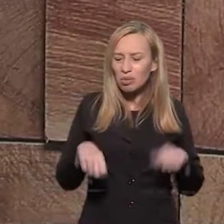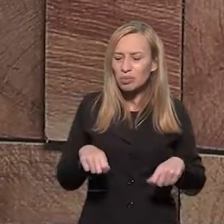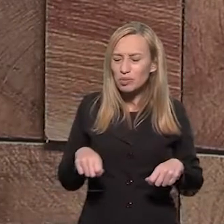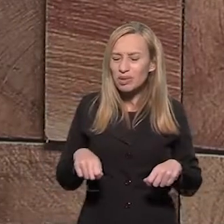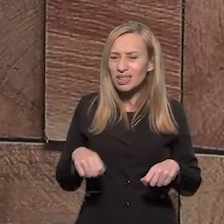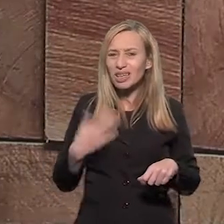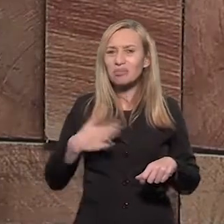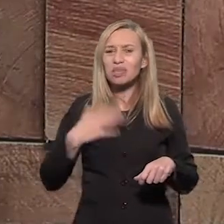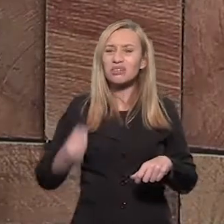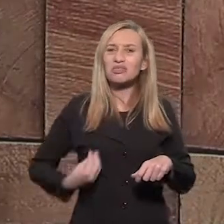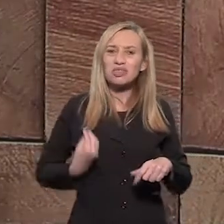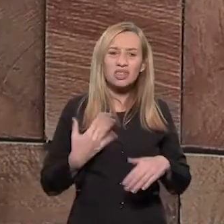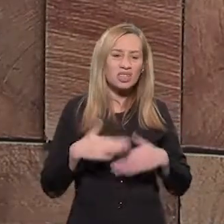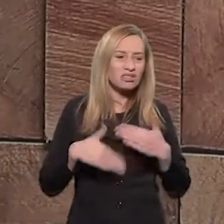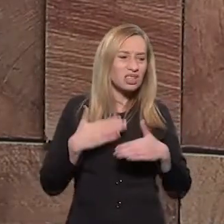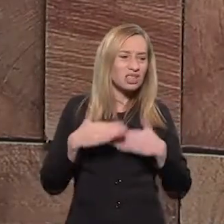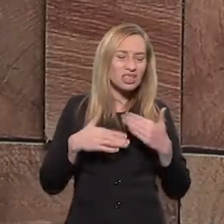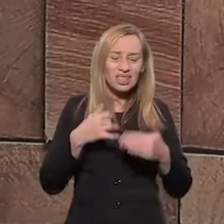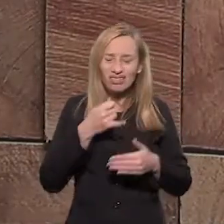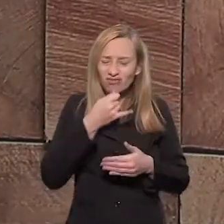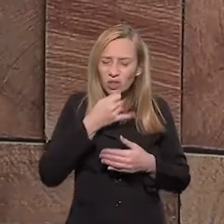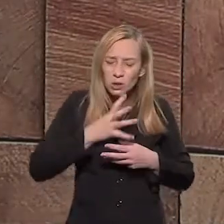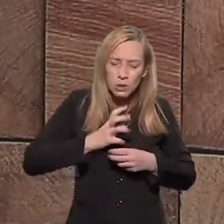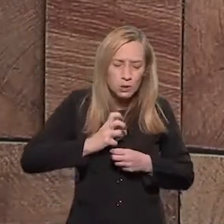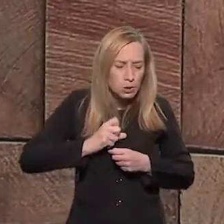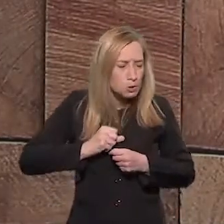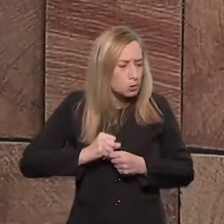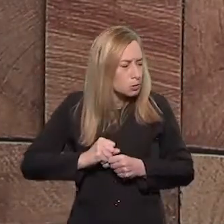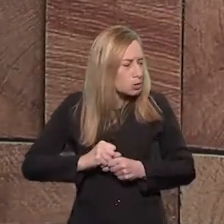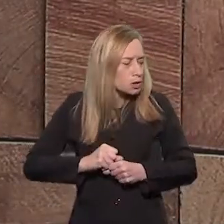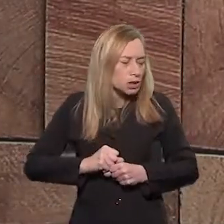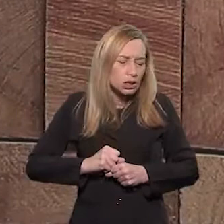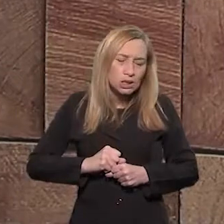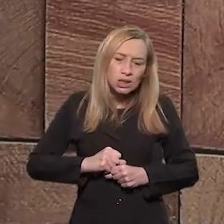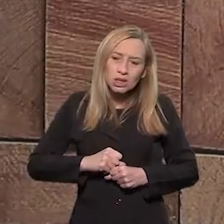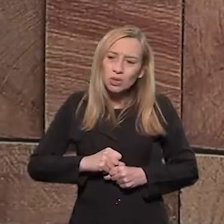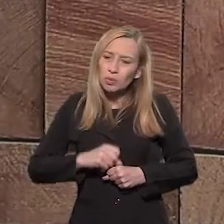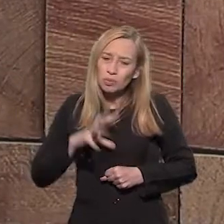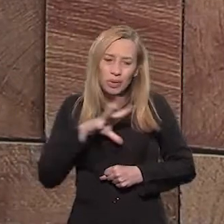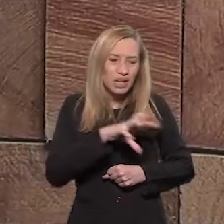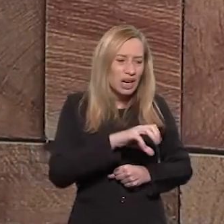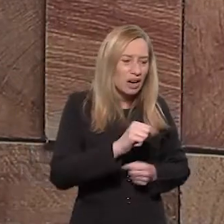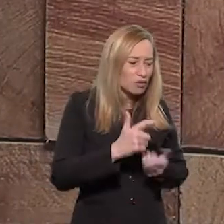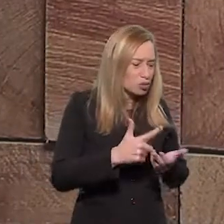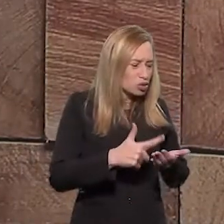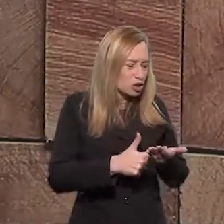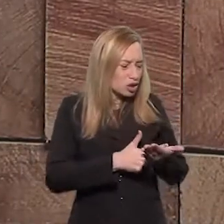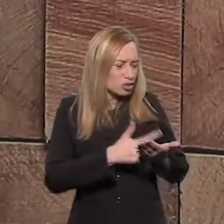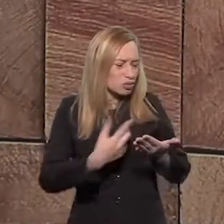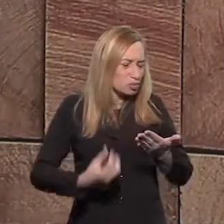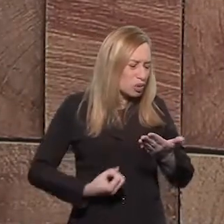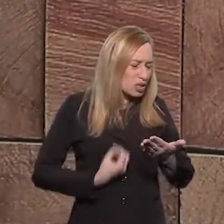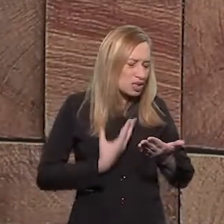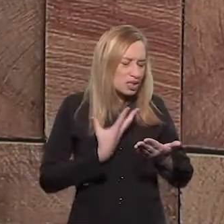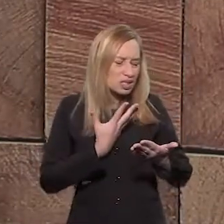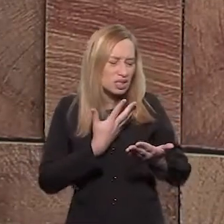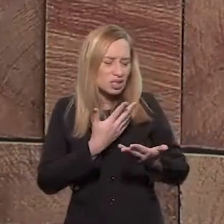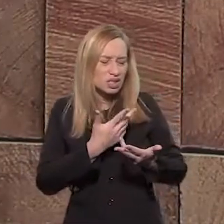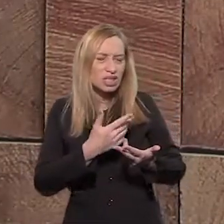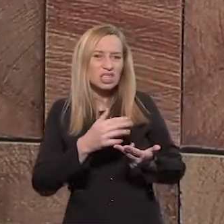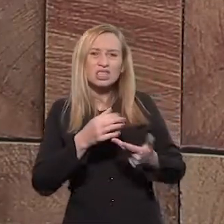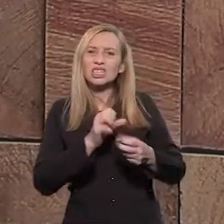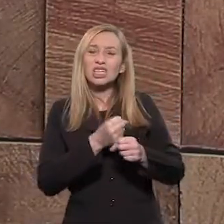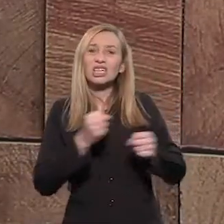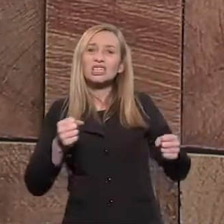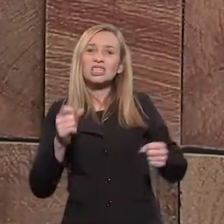possibilidade dessa minha vida crescer para dentro de uma tristeza muito grande, entendeu? E eu me lembro que eu pegava os livros de Guimarães Rosa, os contos todos, depois